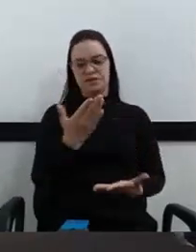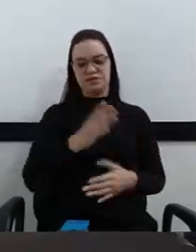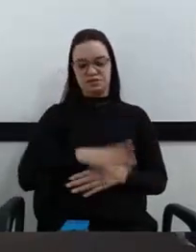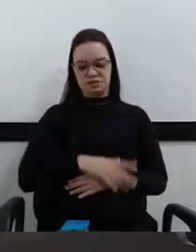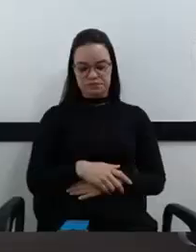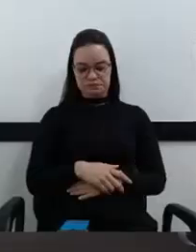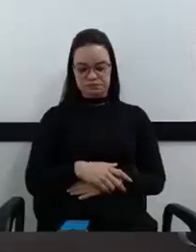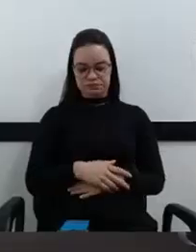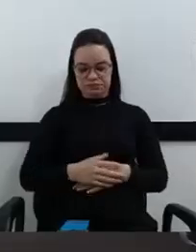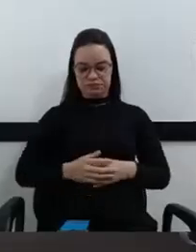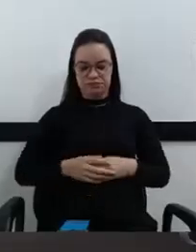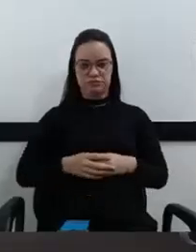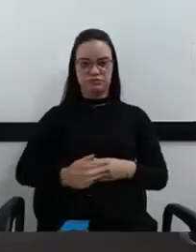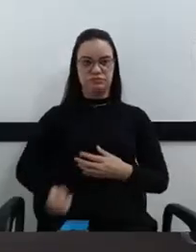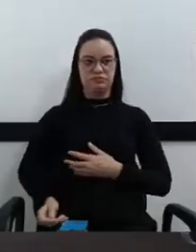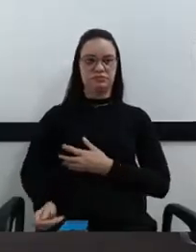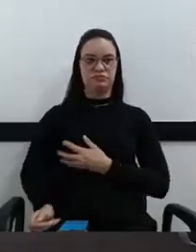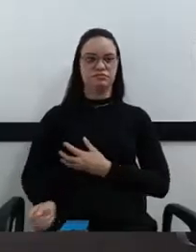Obrigado.